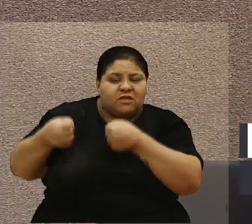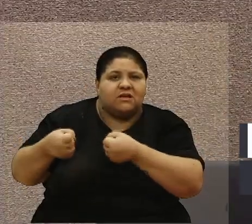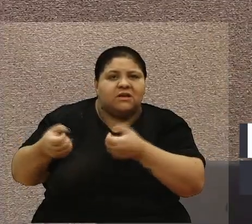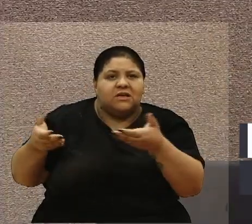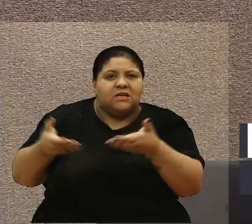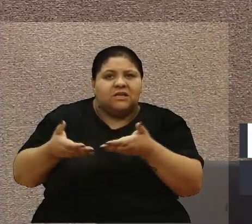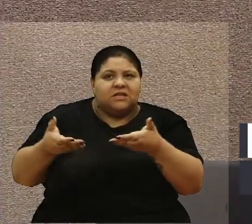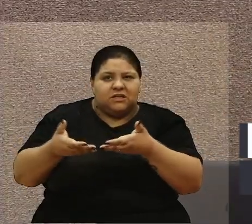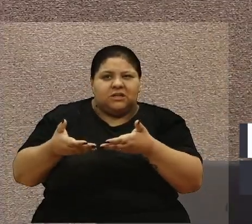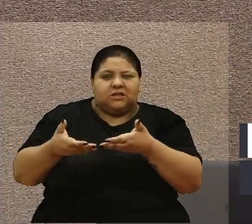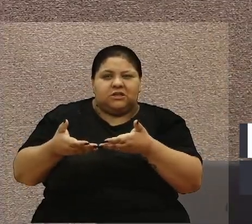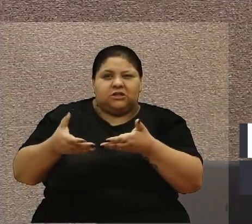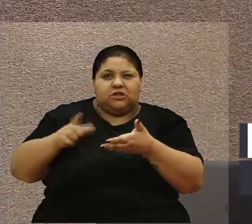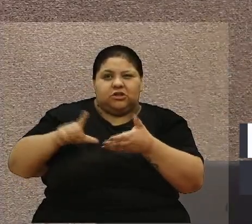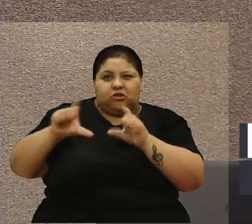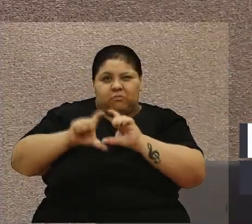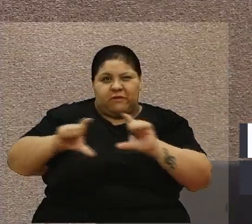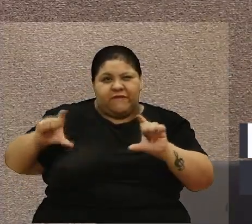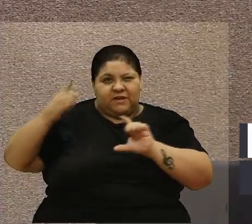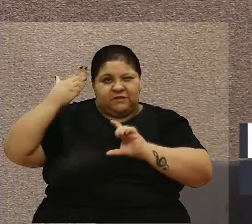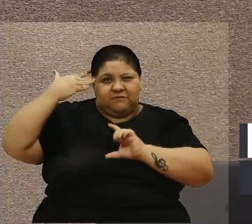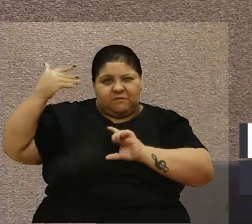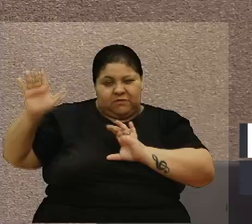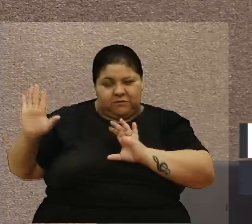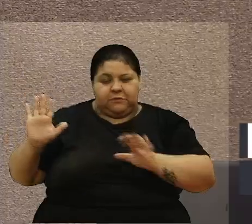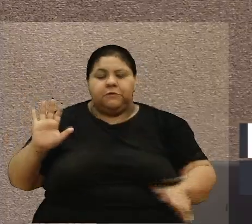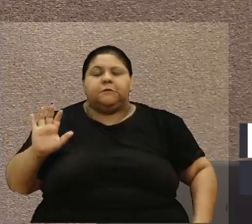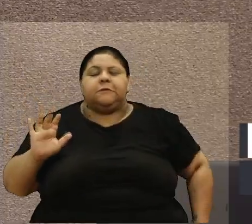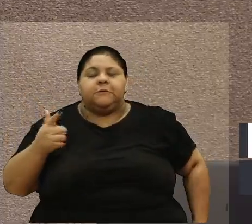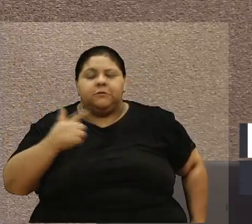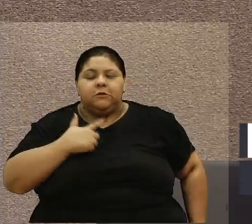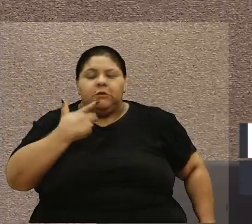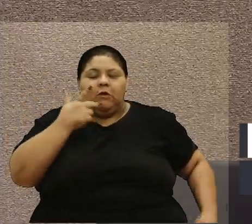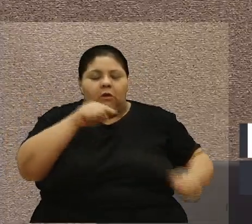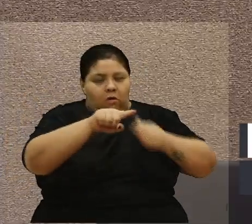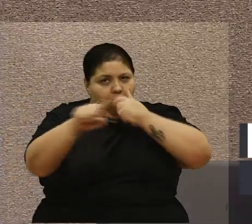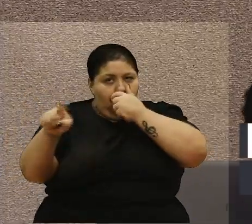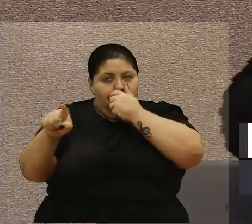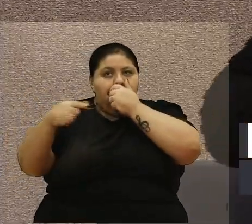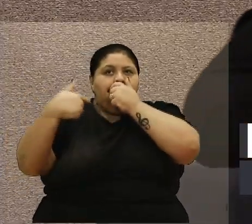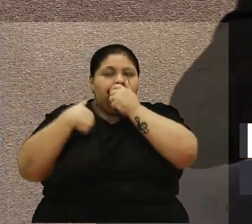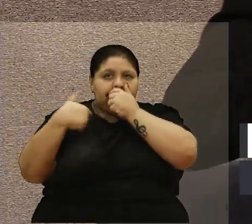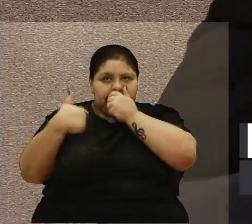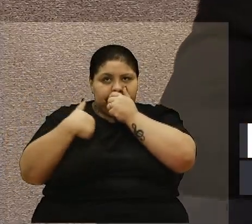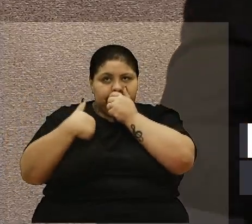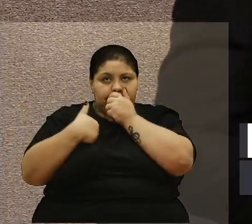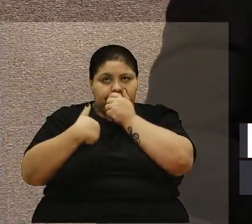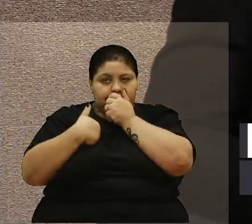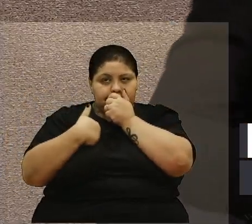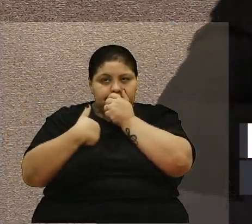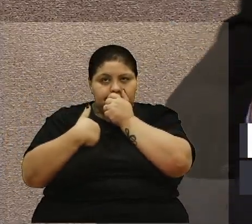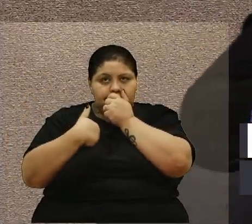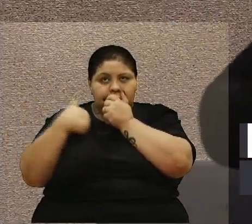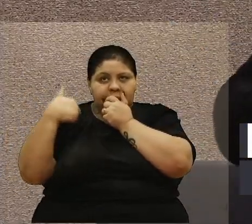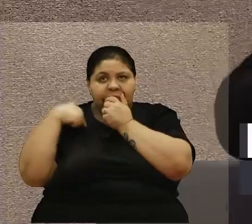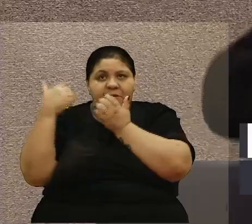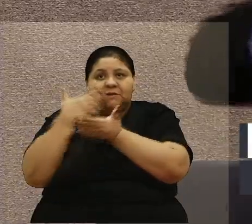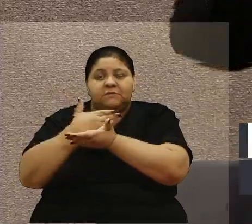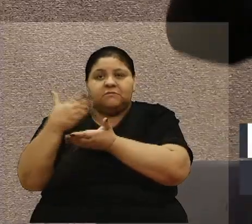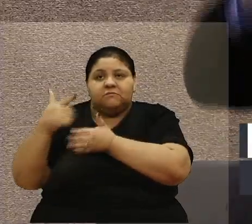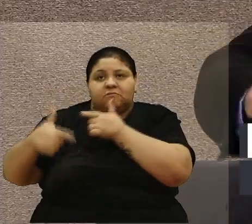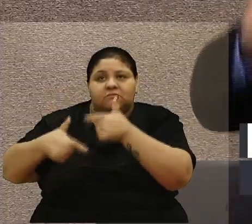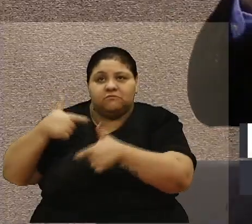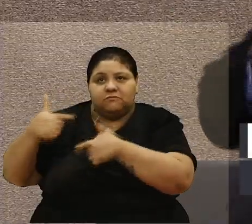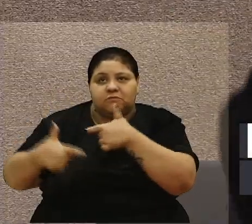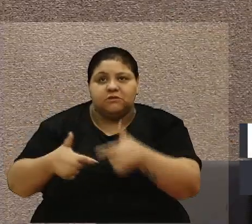dizia Sun Tzu. Então, aqui, eu digo uma coisa para vocês. Para os senhores, eu comecei a trabalhar